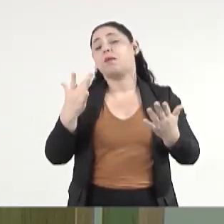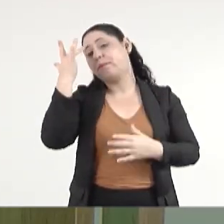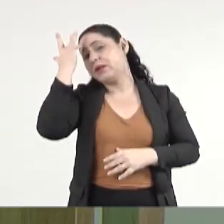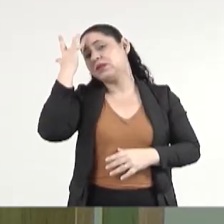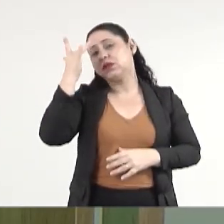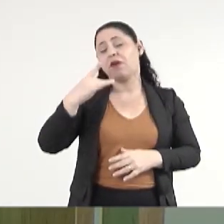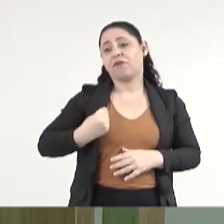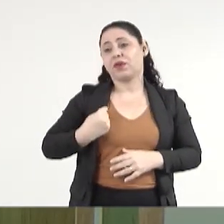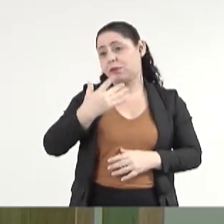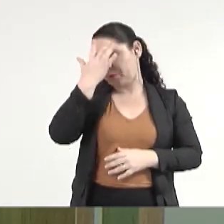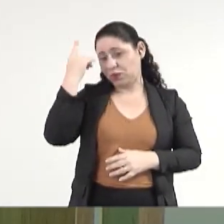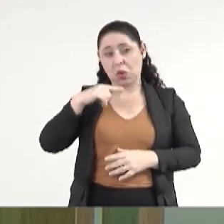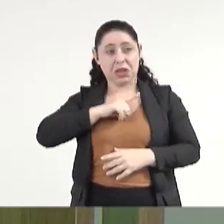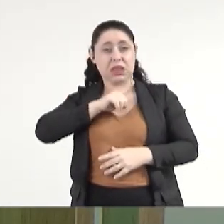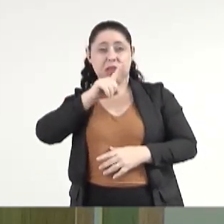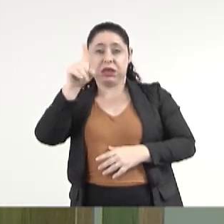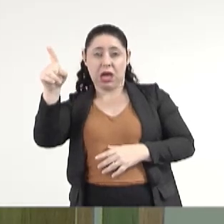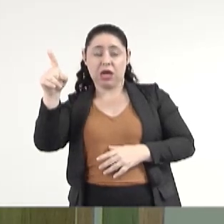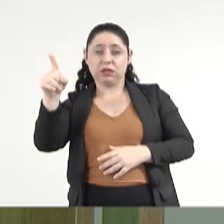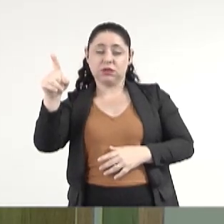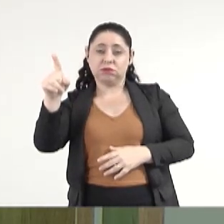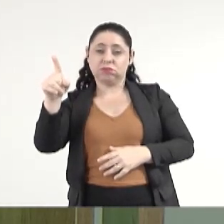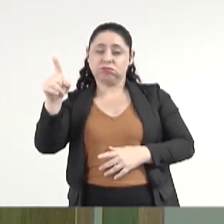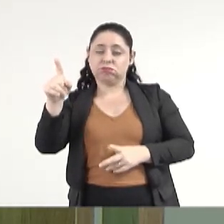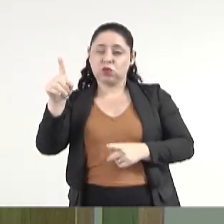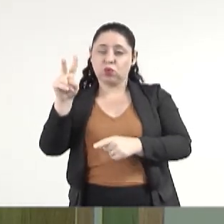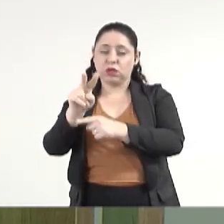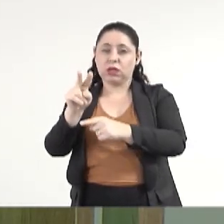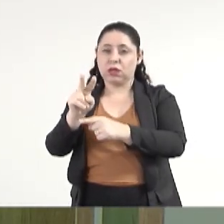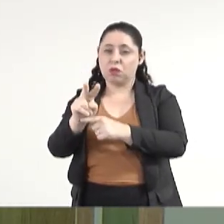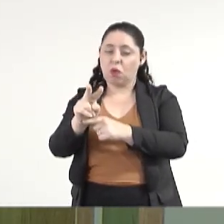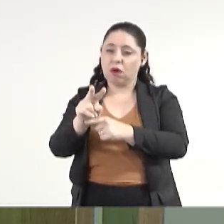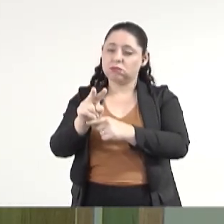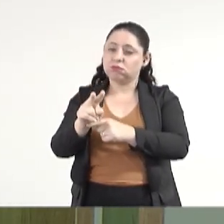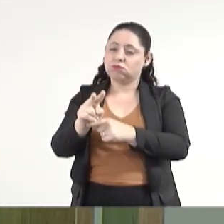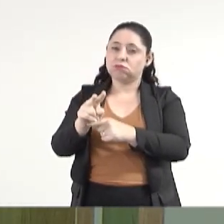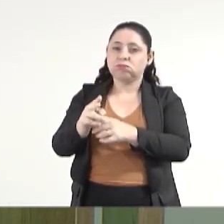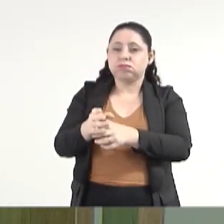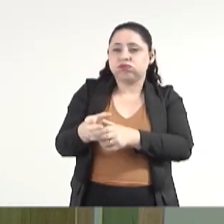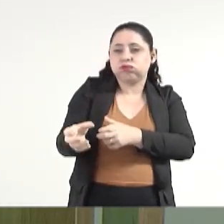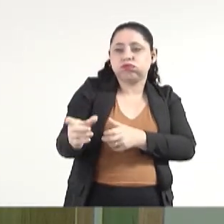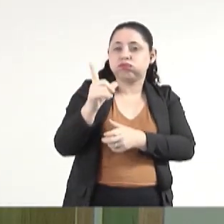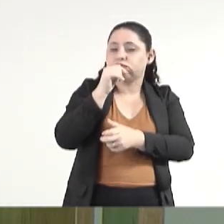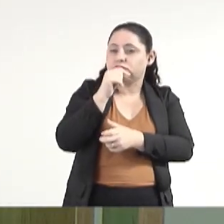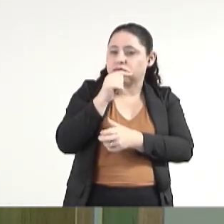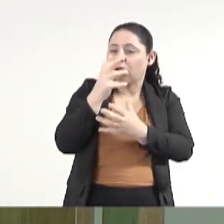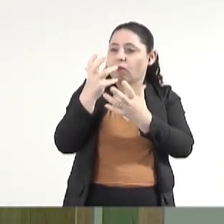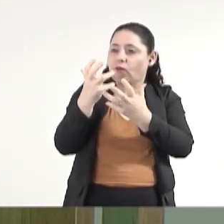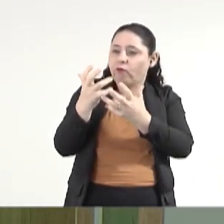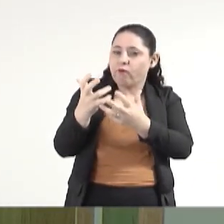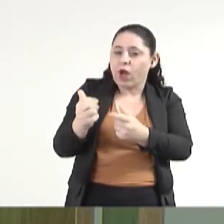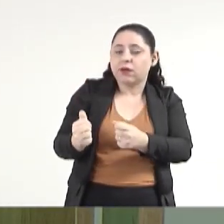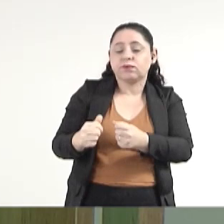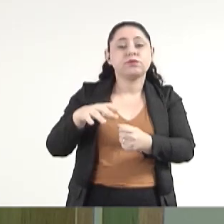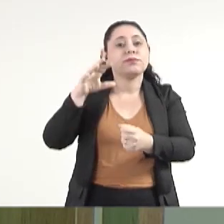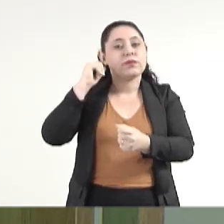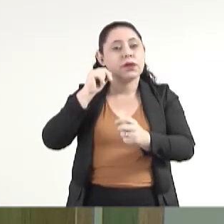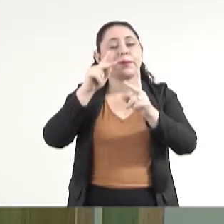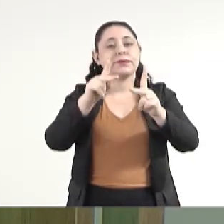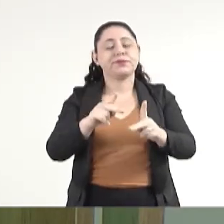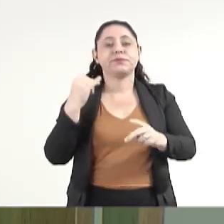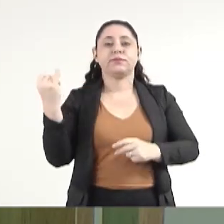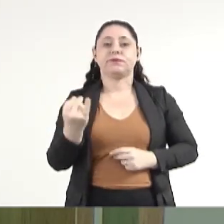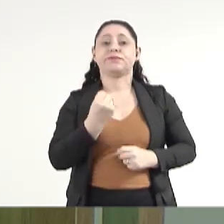imagine como era a vida dessas pessoas que estavam lá diretamente lidando com o fogo, né? Então, nós fizemos esse trabalho de escuta da população e foi um